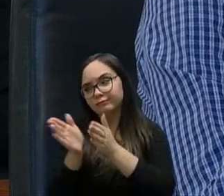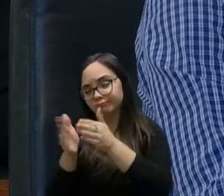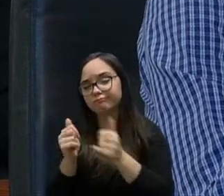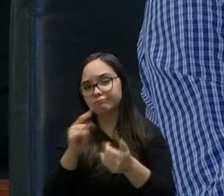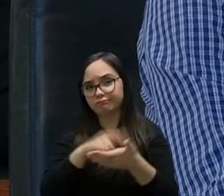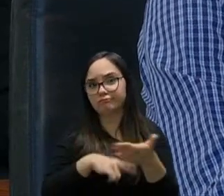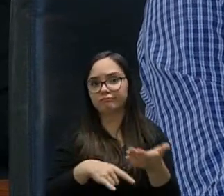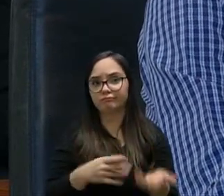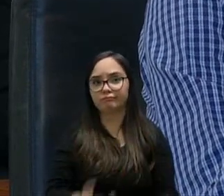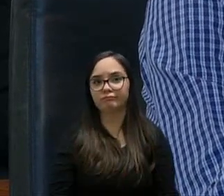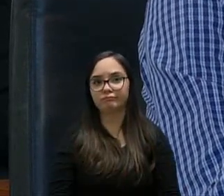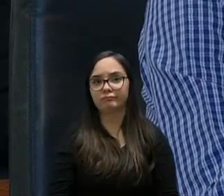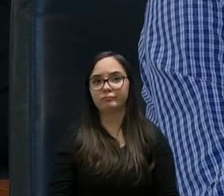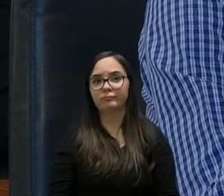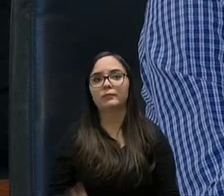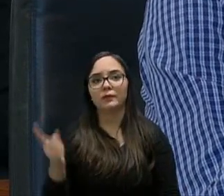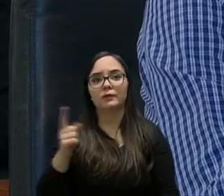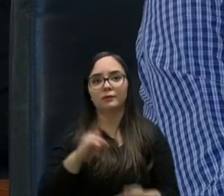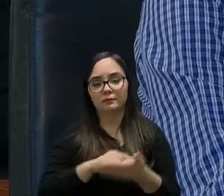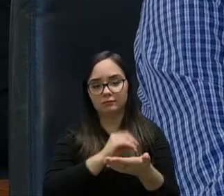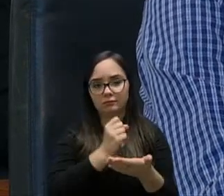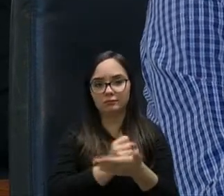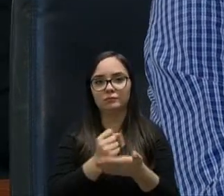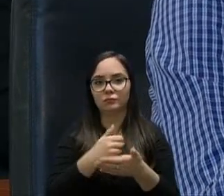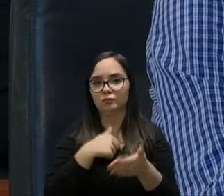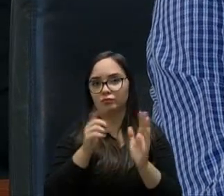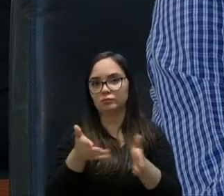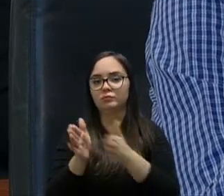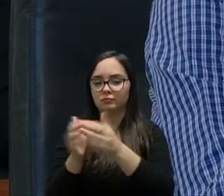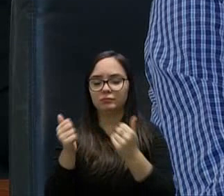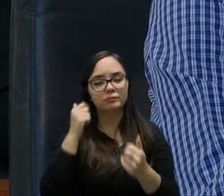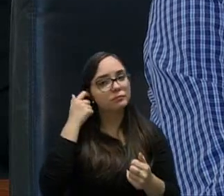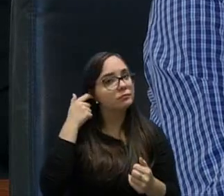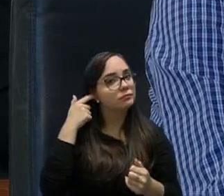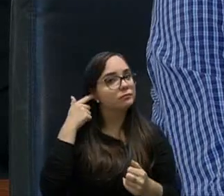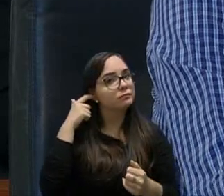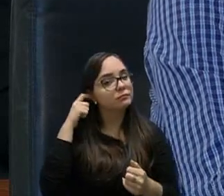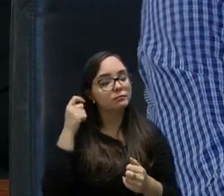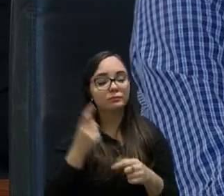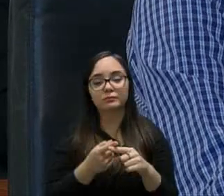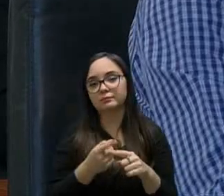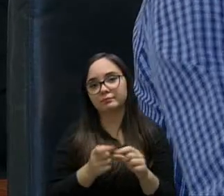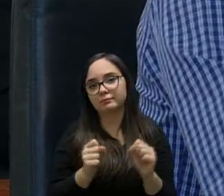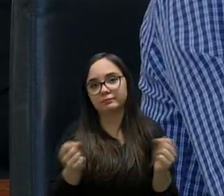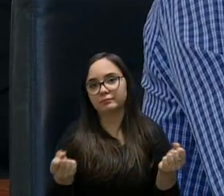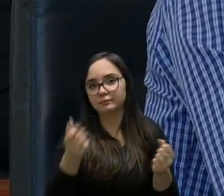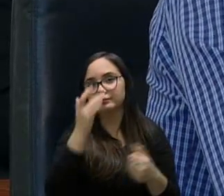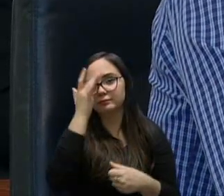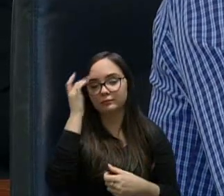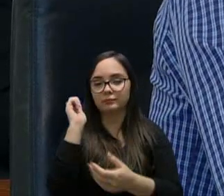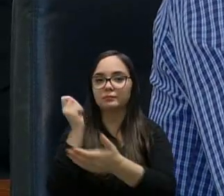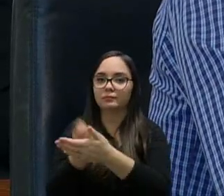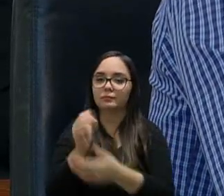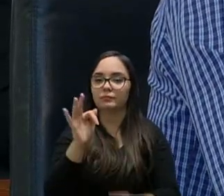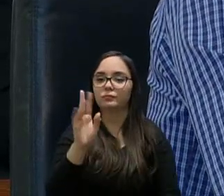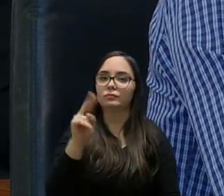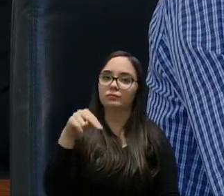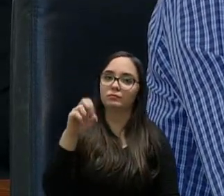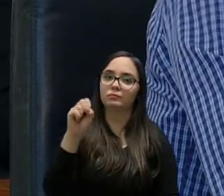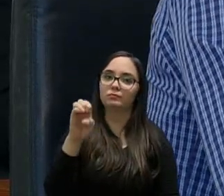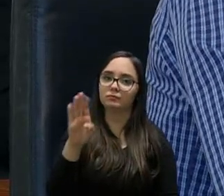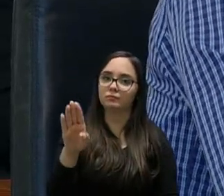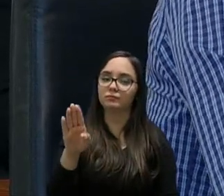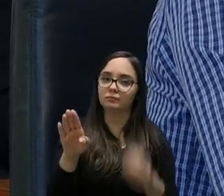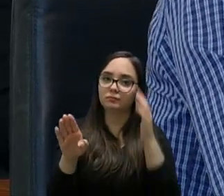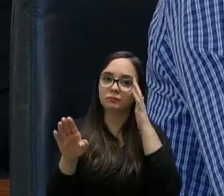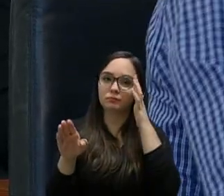documentos esse contrato eu já estou solicitando porque não é possível que o cidadão que pagam a um serve com tribo